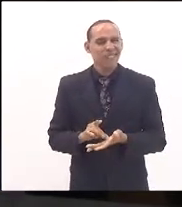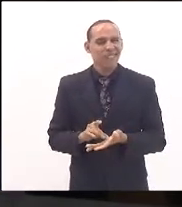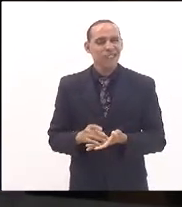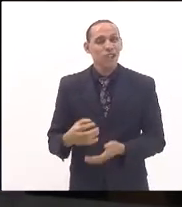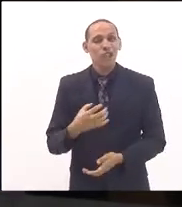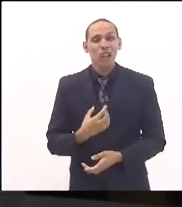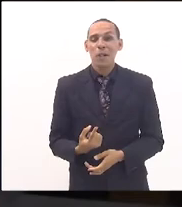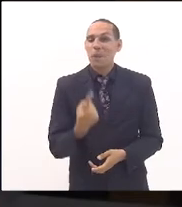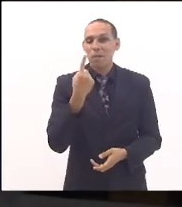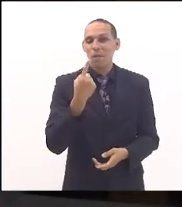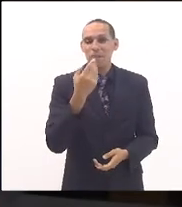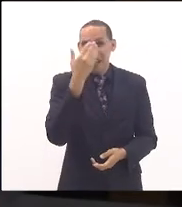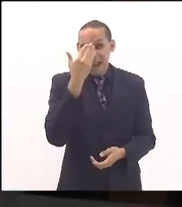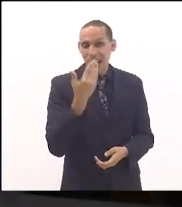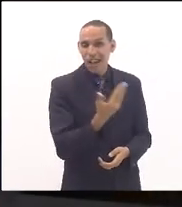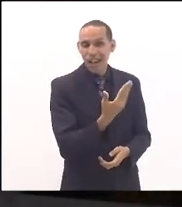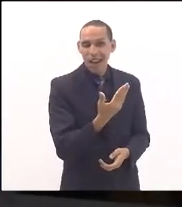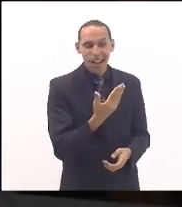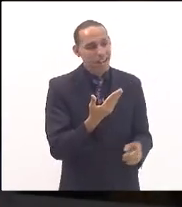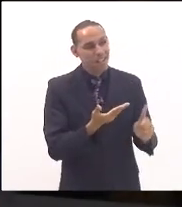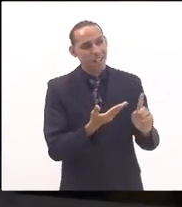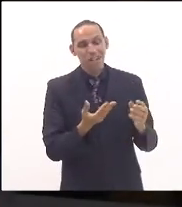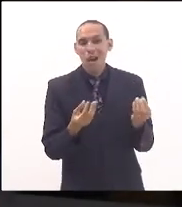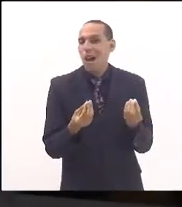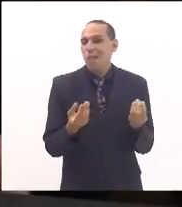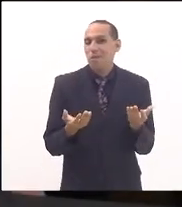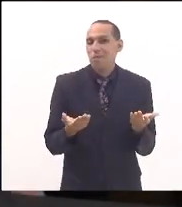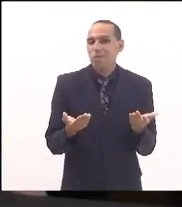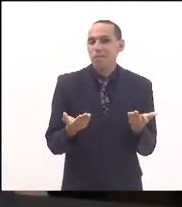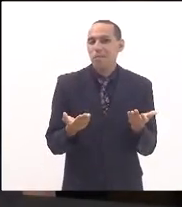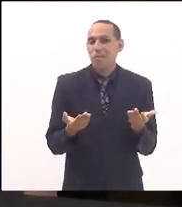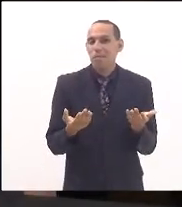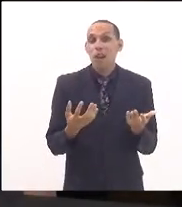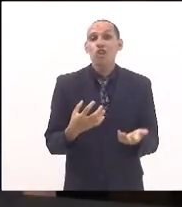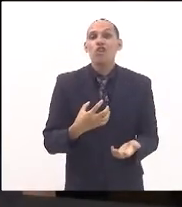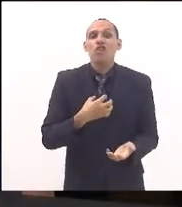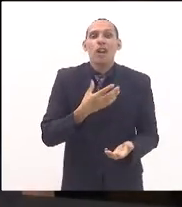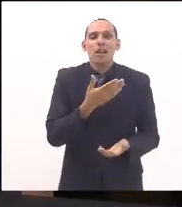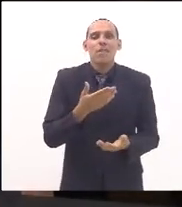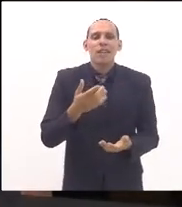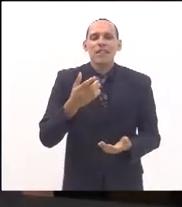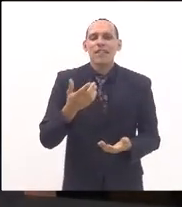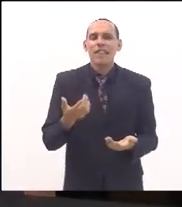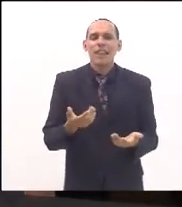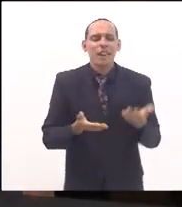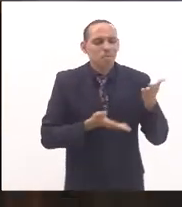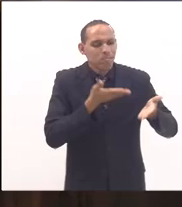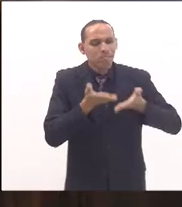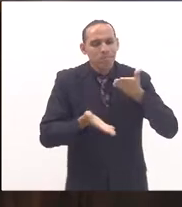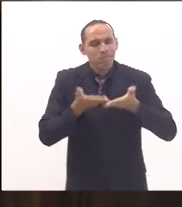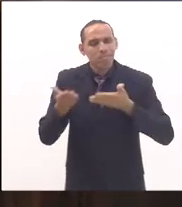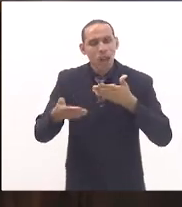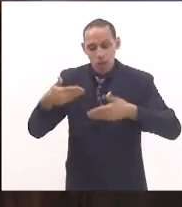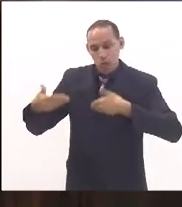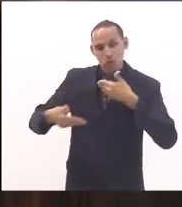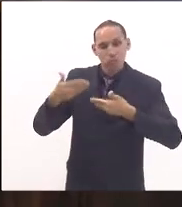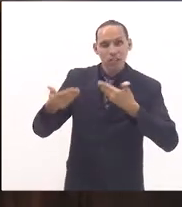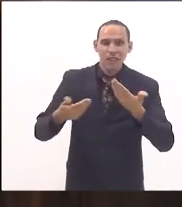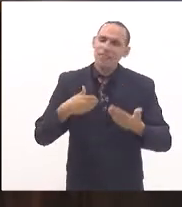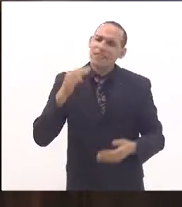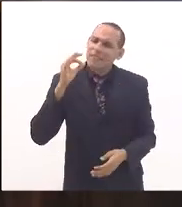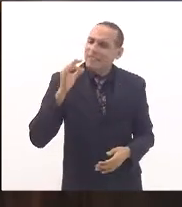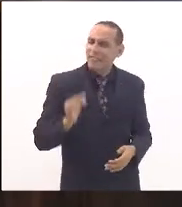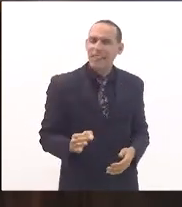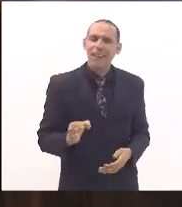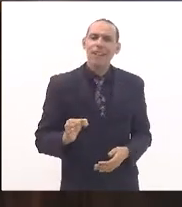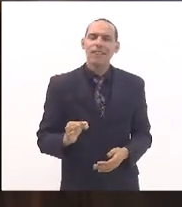jeito de agradecer a pessoa que você é a forma com que você é linda e lida com a gente e eu tenho